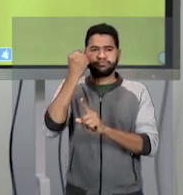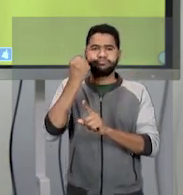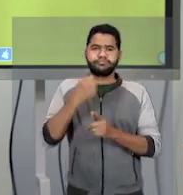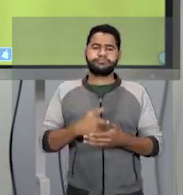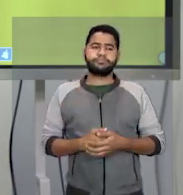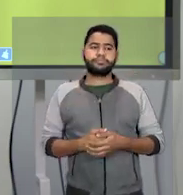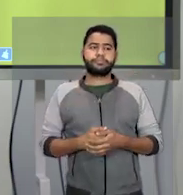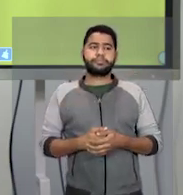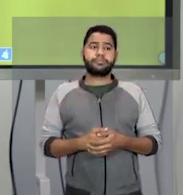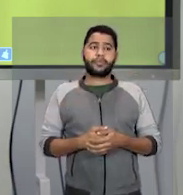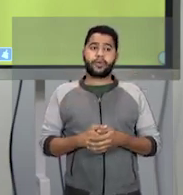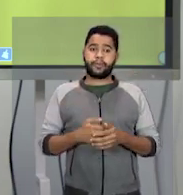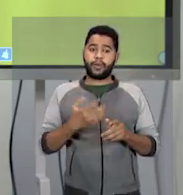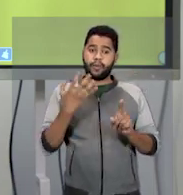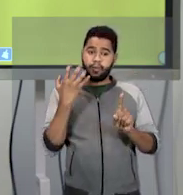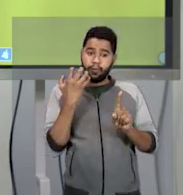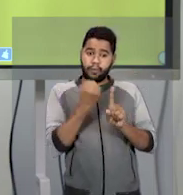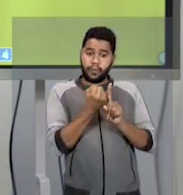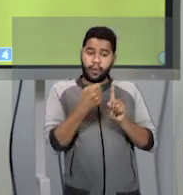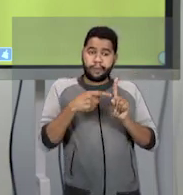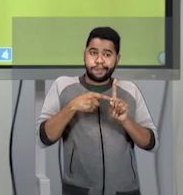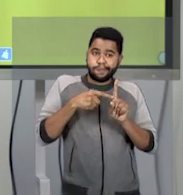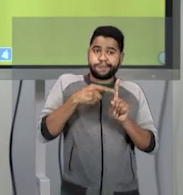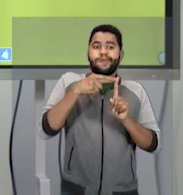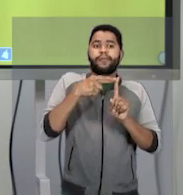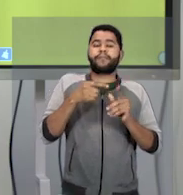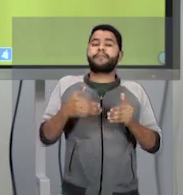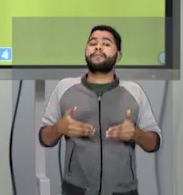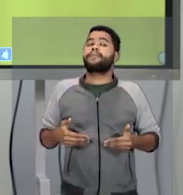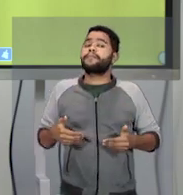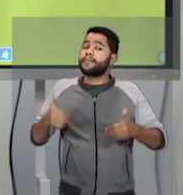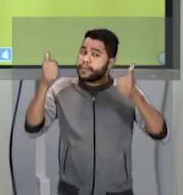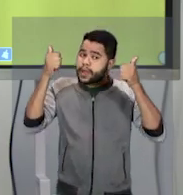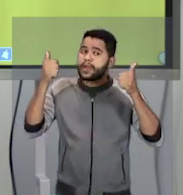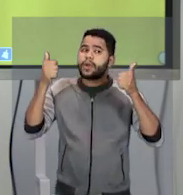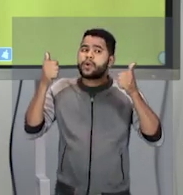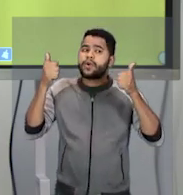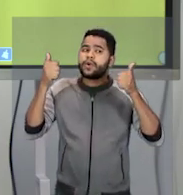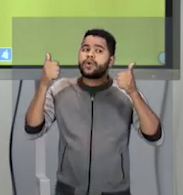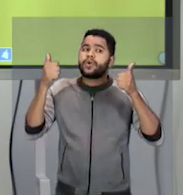certo? Para que ele seja um bom condutor térmico, melhor será